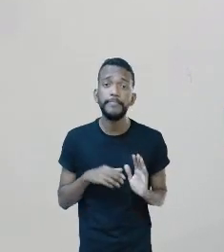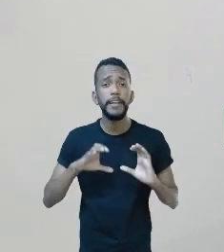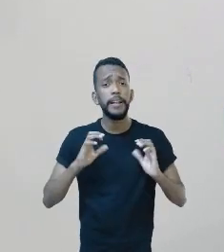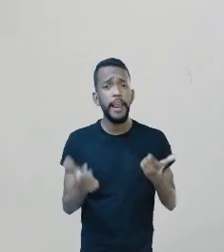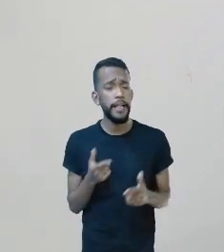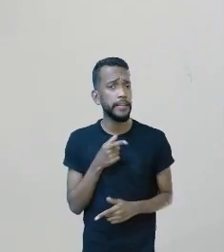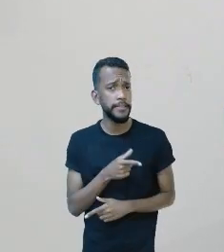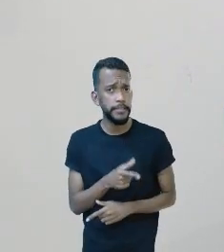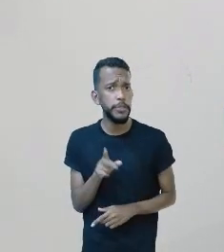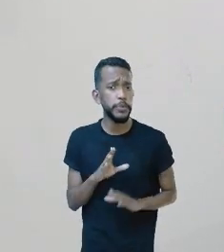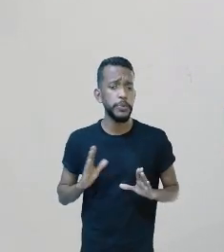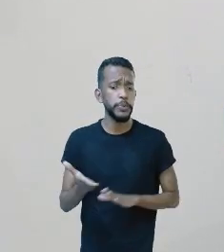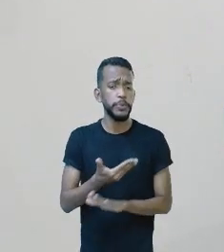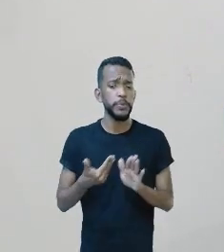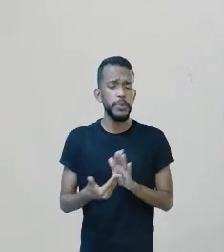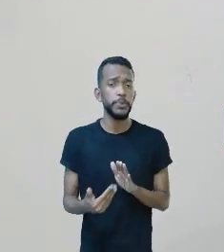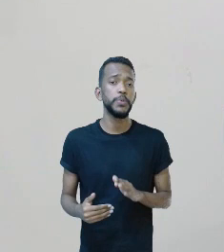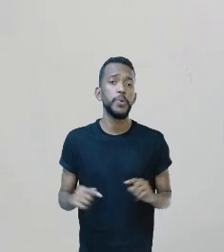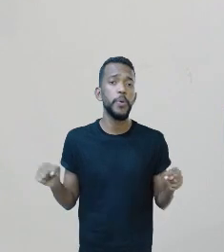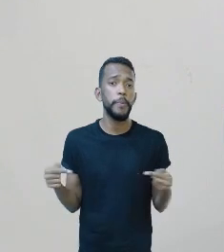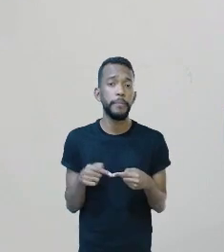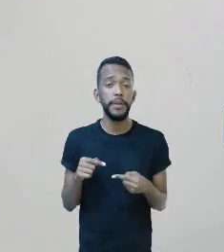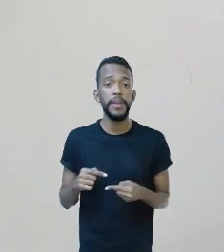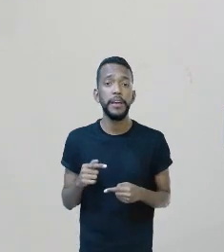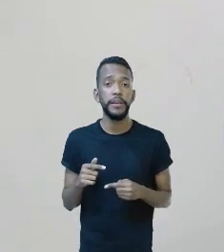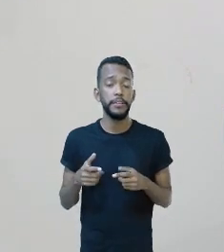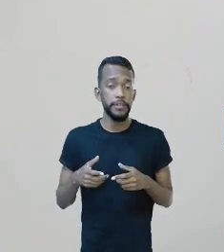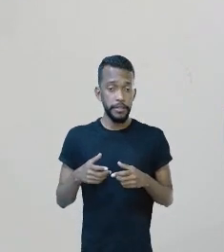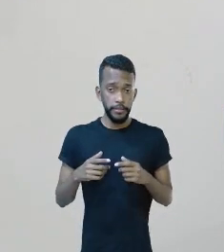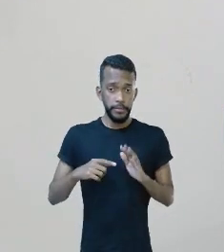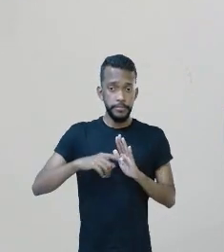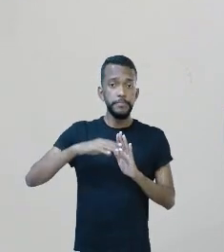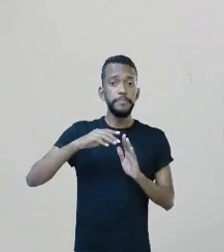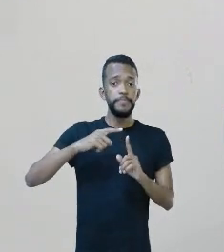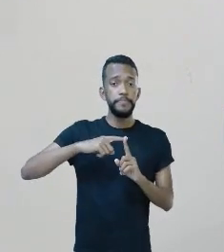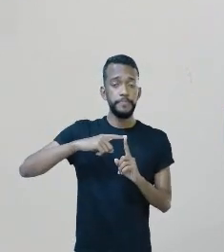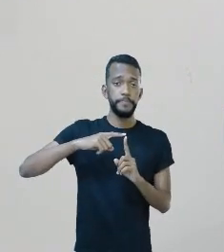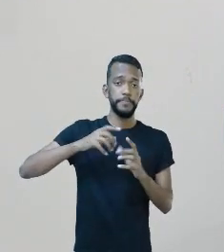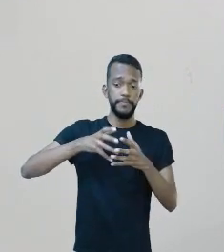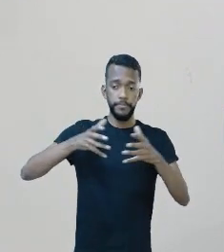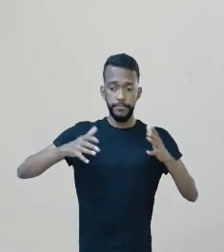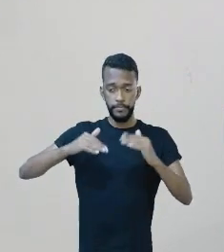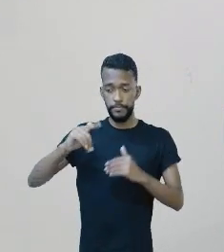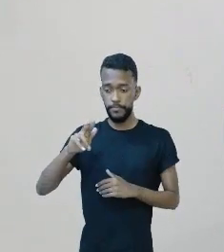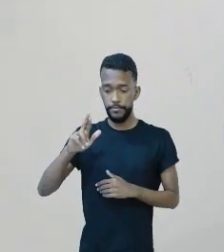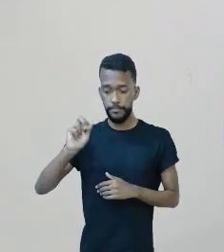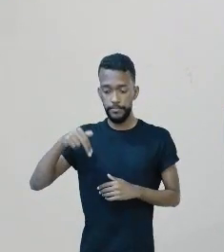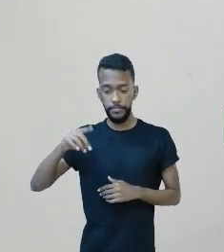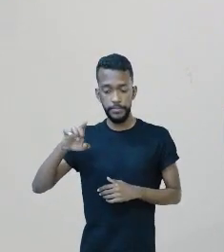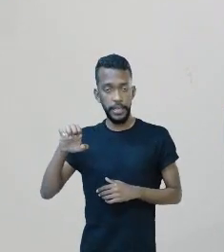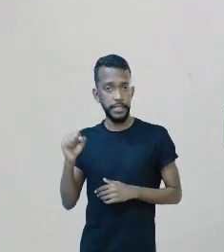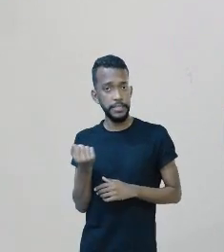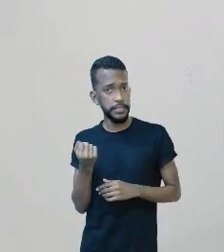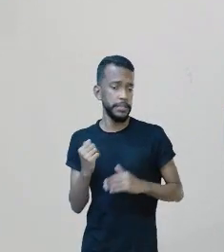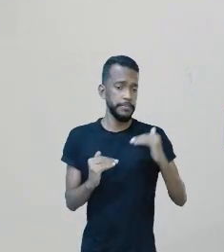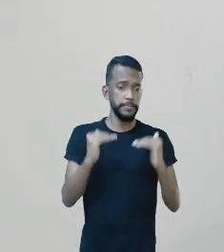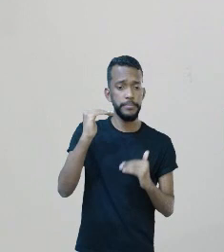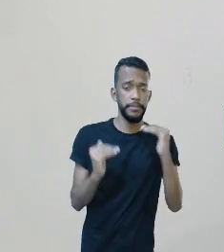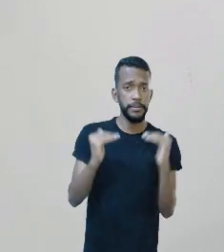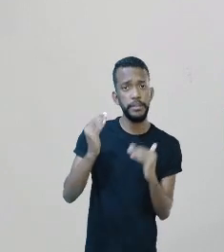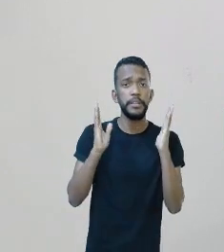isso tem a ver com grandezas e medidas, porque normalmente para eu conseguir fazer uma receita, eu preciso